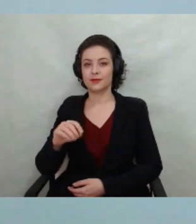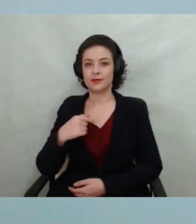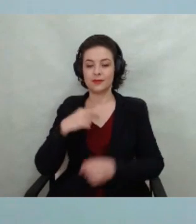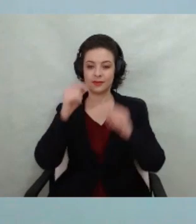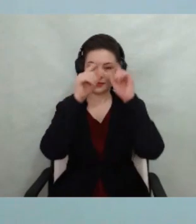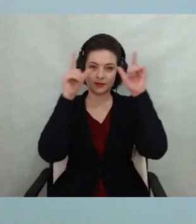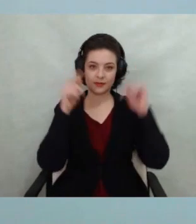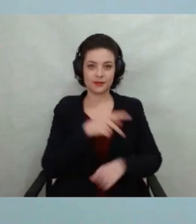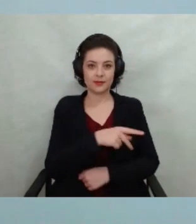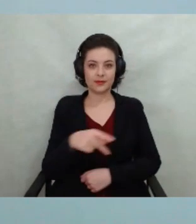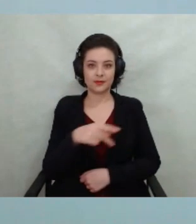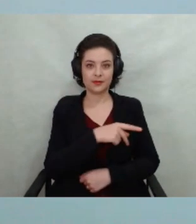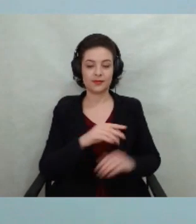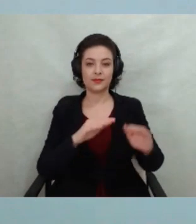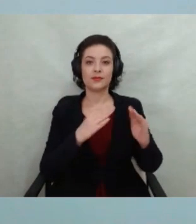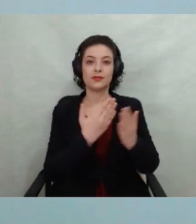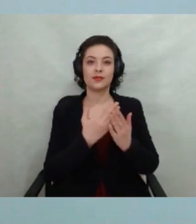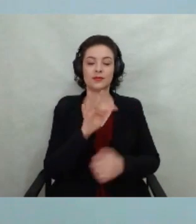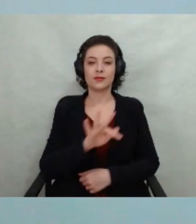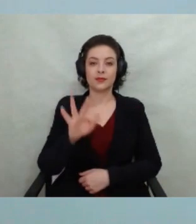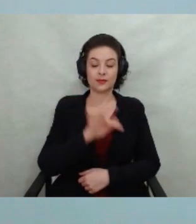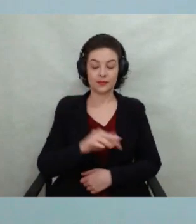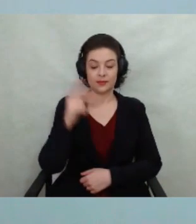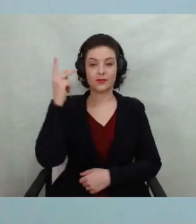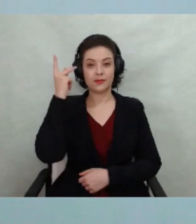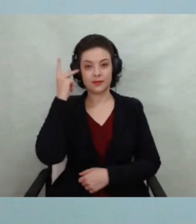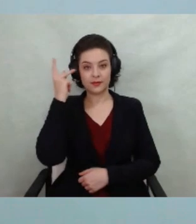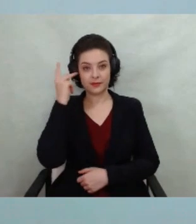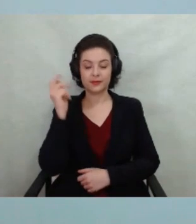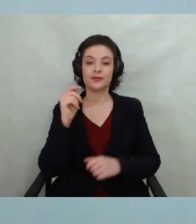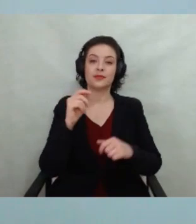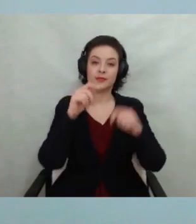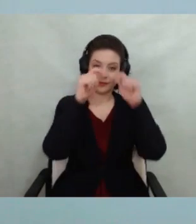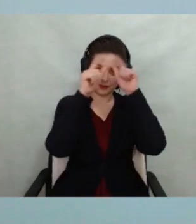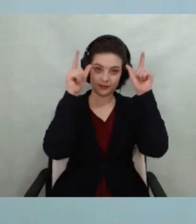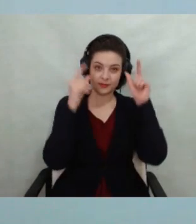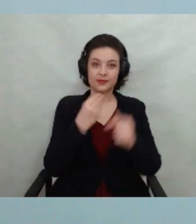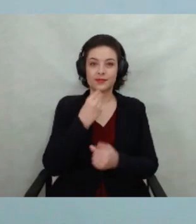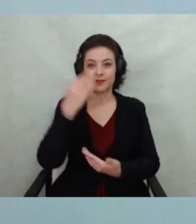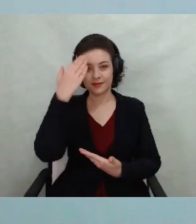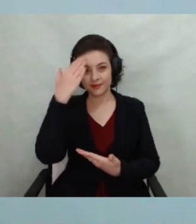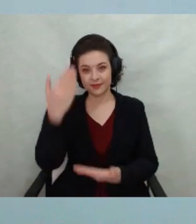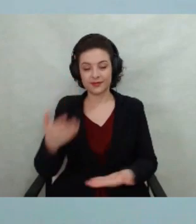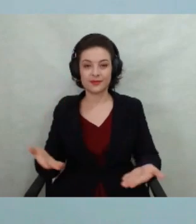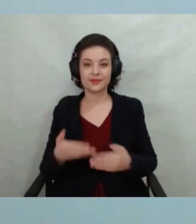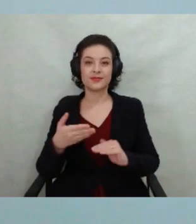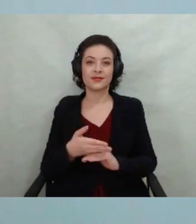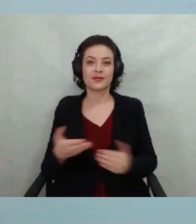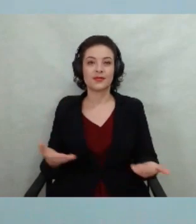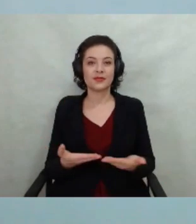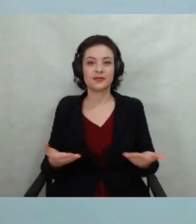de Enfermagem e gostaria de agradecer a oportunidade de estar aqui nessa mesa hoje.